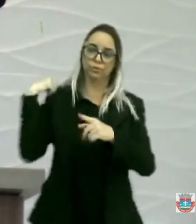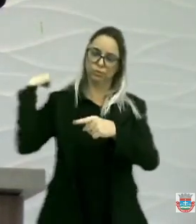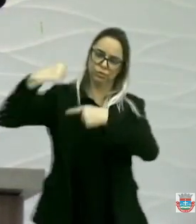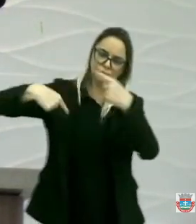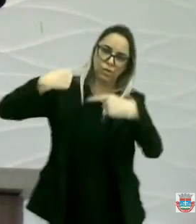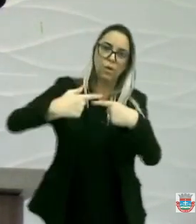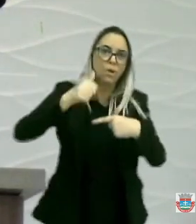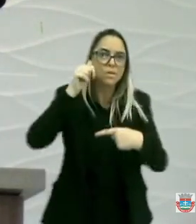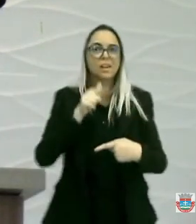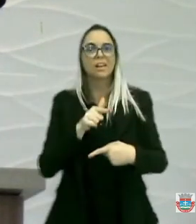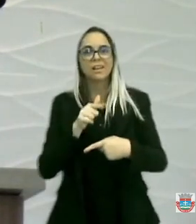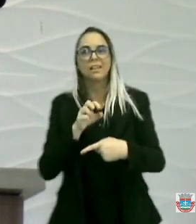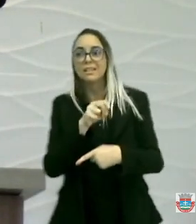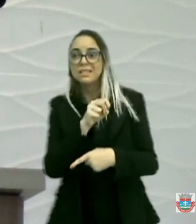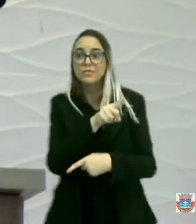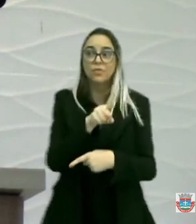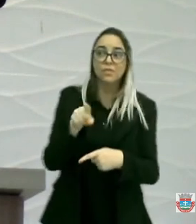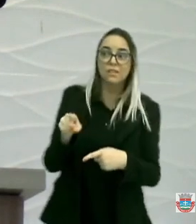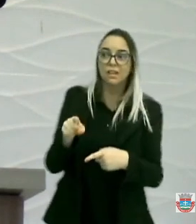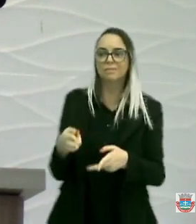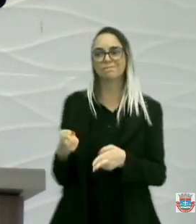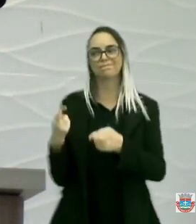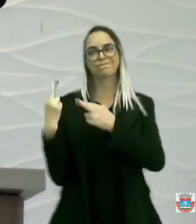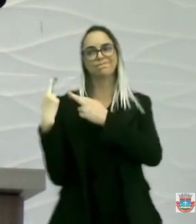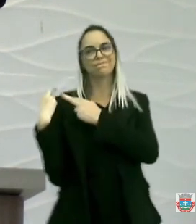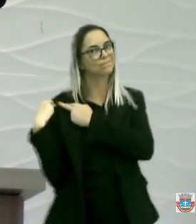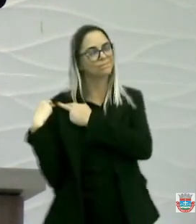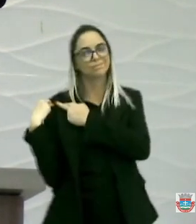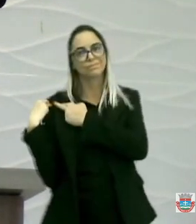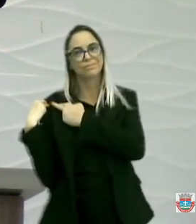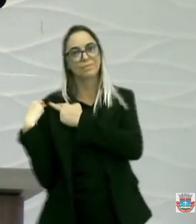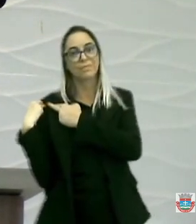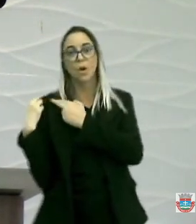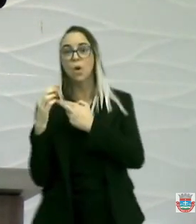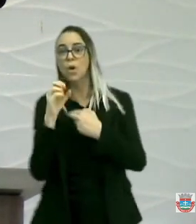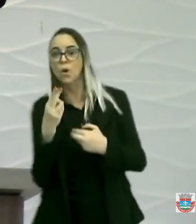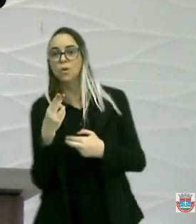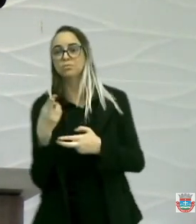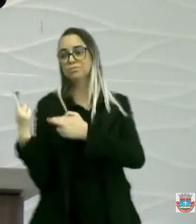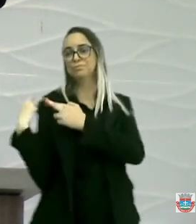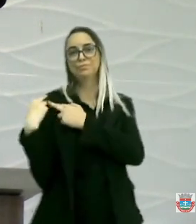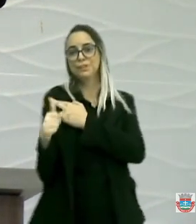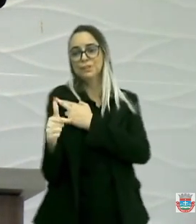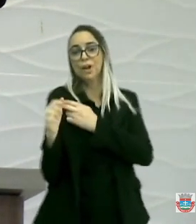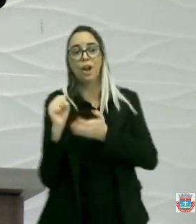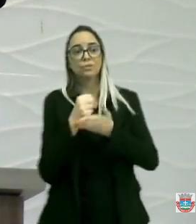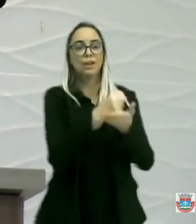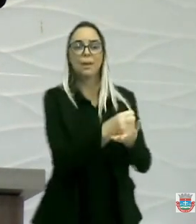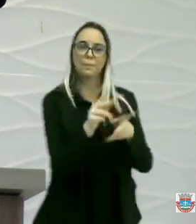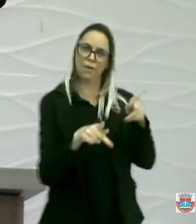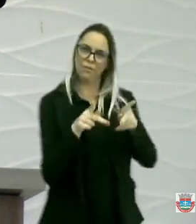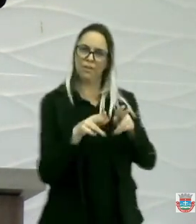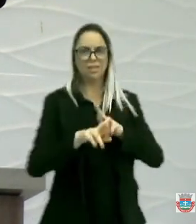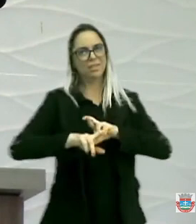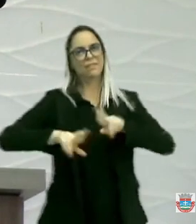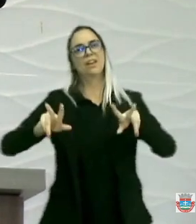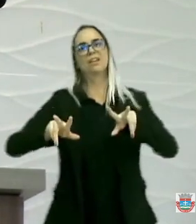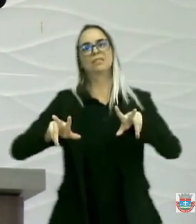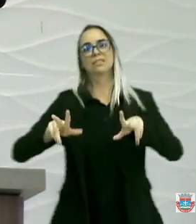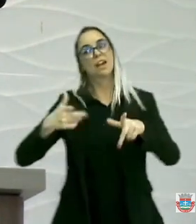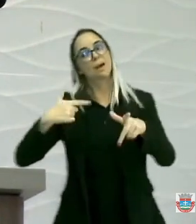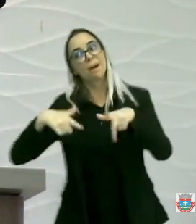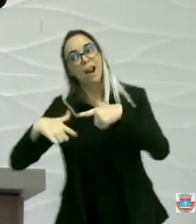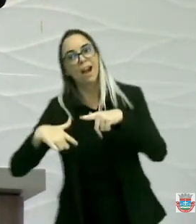Vossa Excelência não quer ter sua responsabilidade de ajudar seu povo, é diferente. Deixe os outros trabalhar e fazer